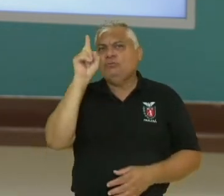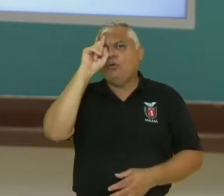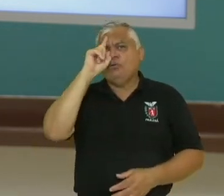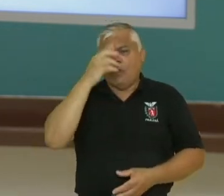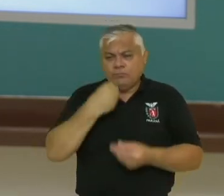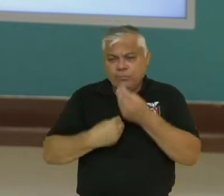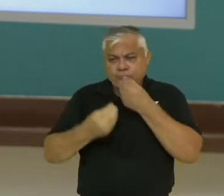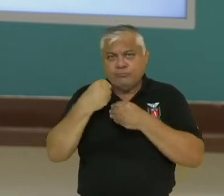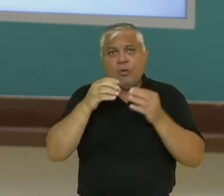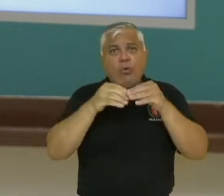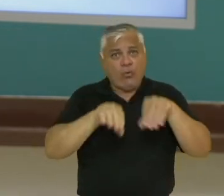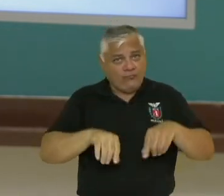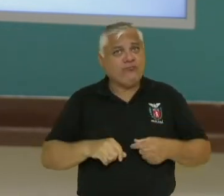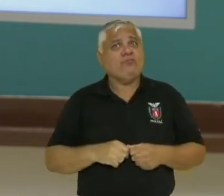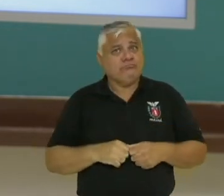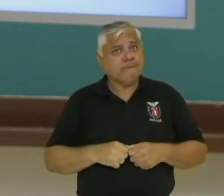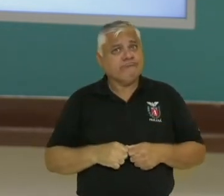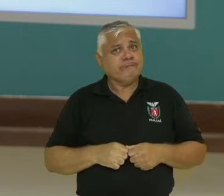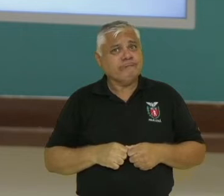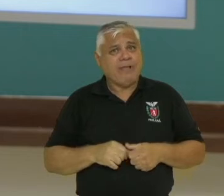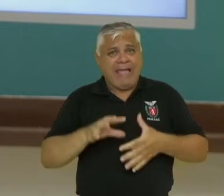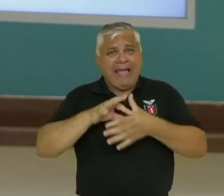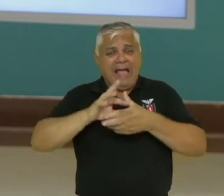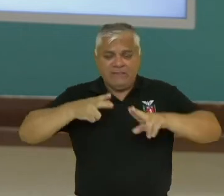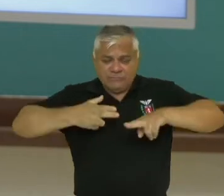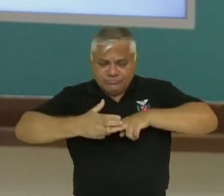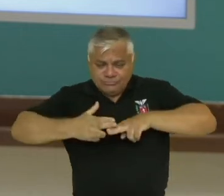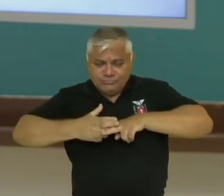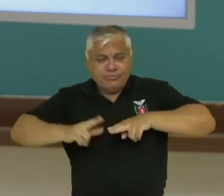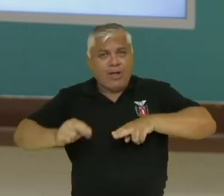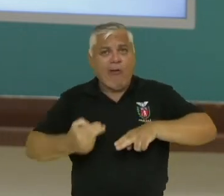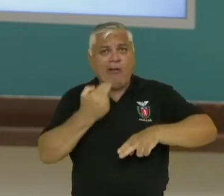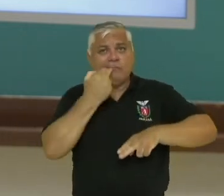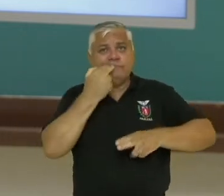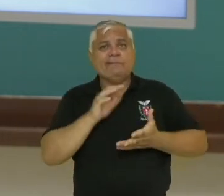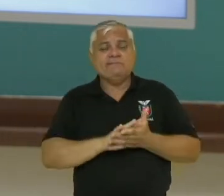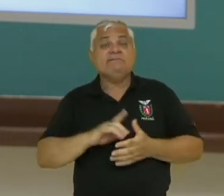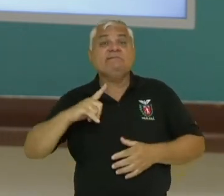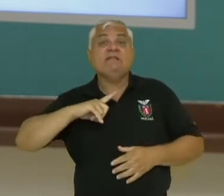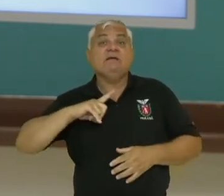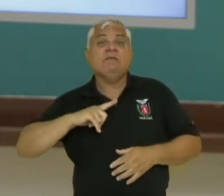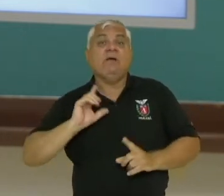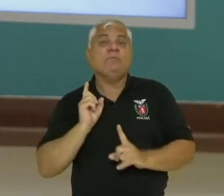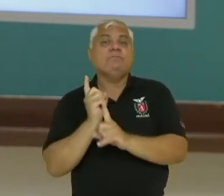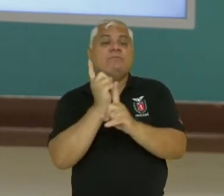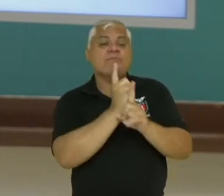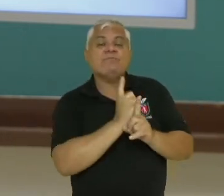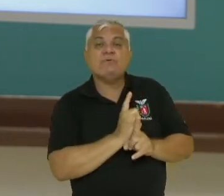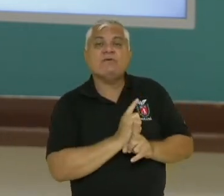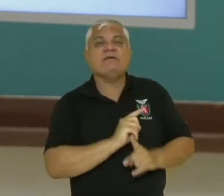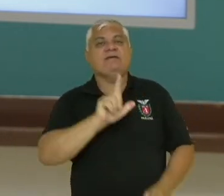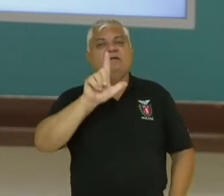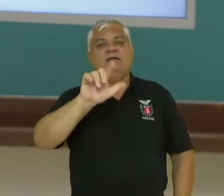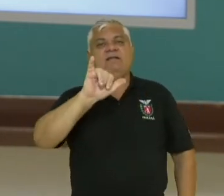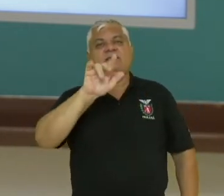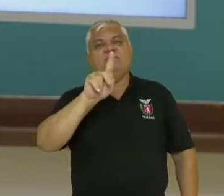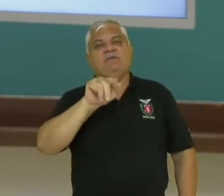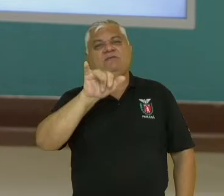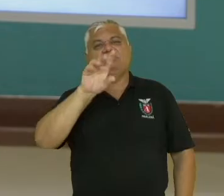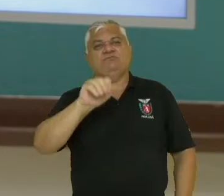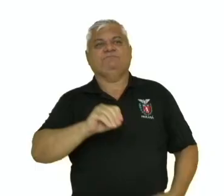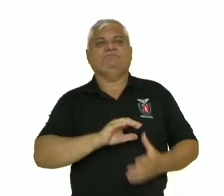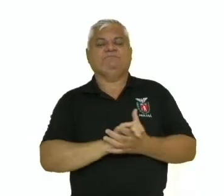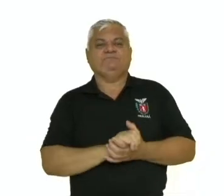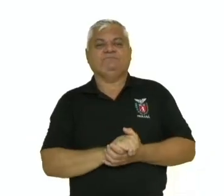consome ovo. No seu dia a dia, você pode consumir carne. Então, nós vamos encontrar o quê? Lipídios.